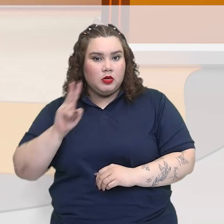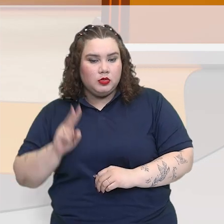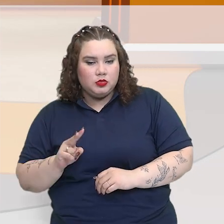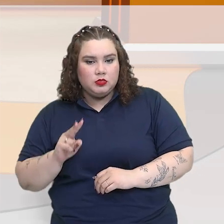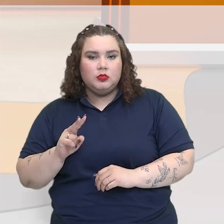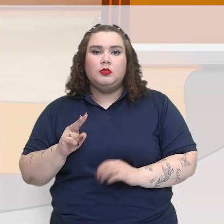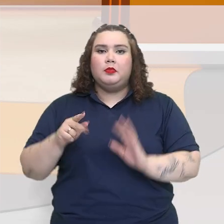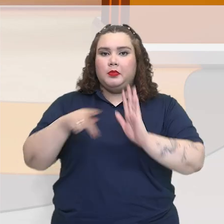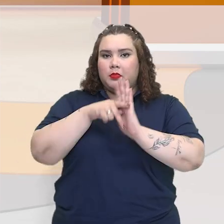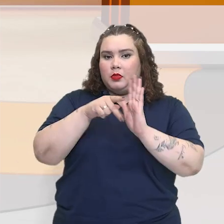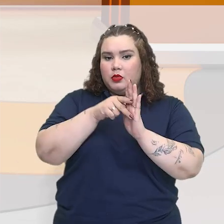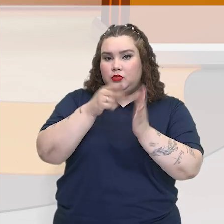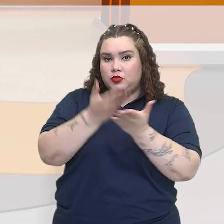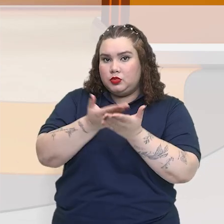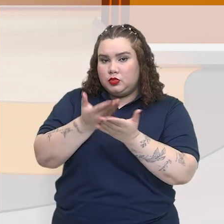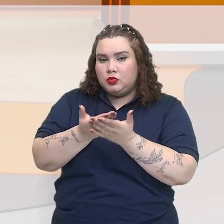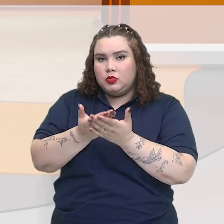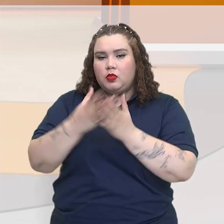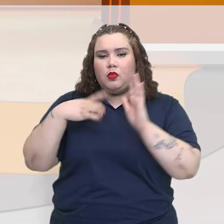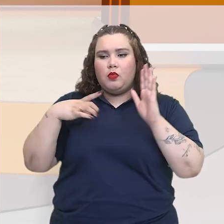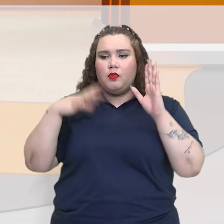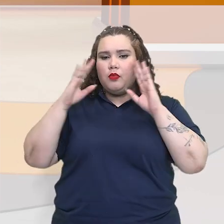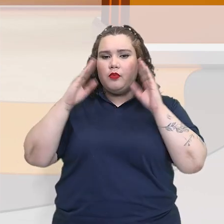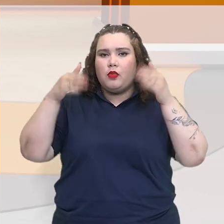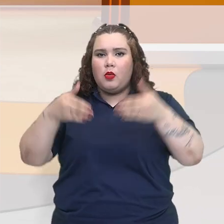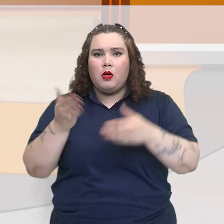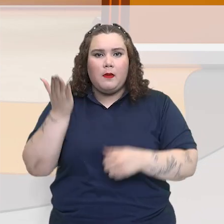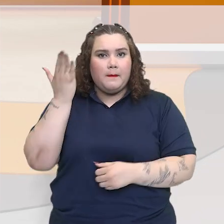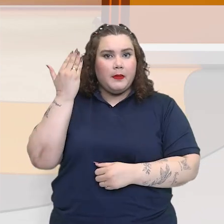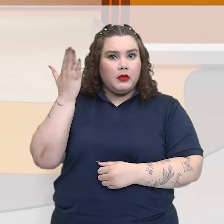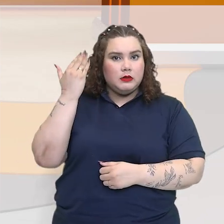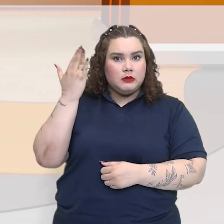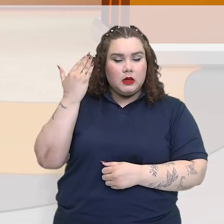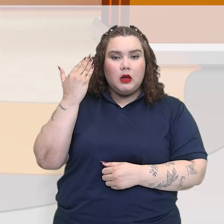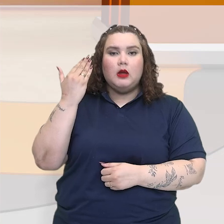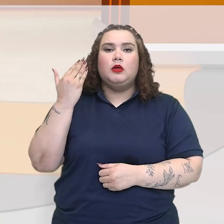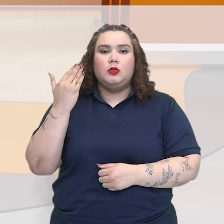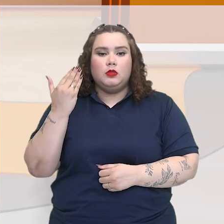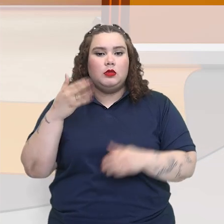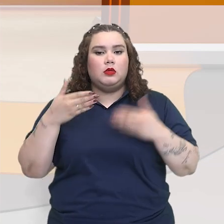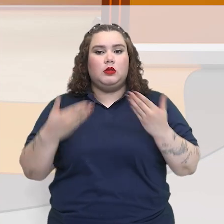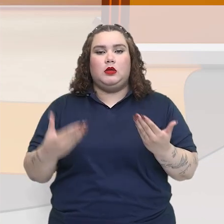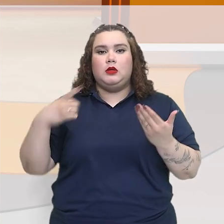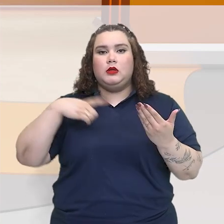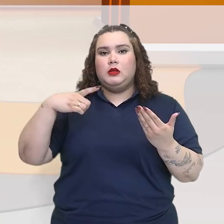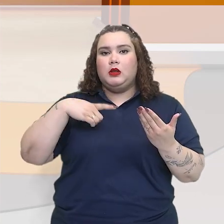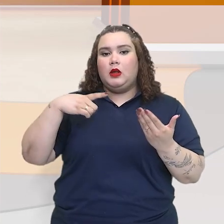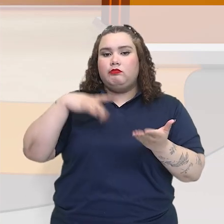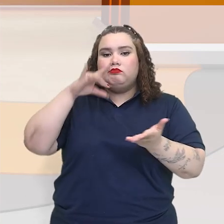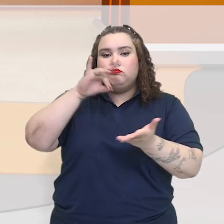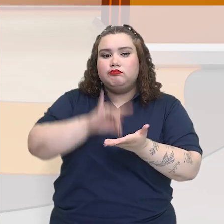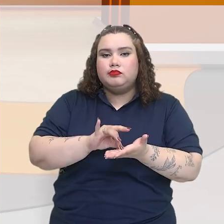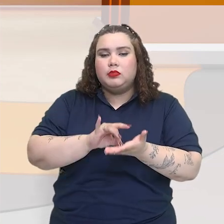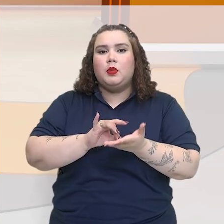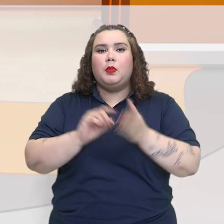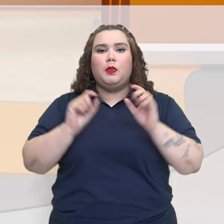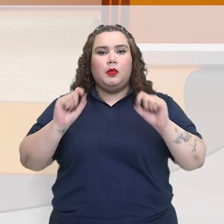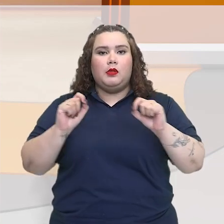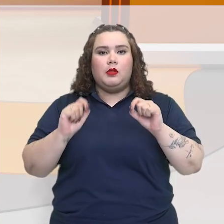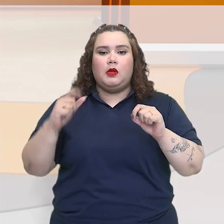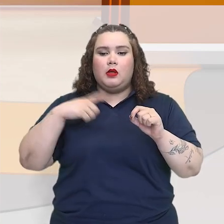os estudos a respeito do passado, eles se tornassem